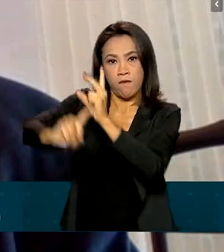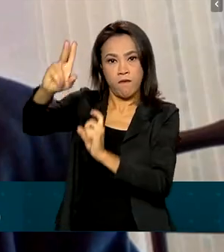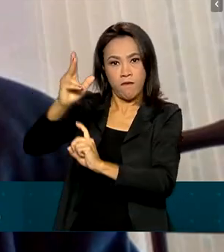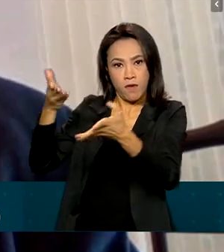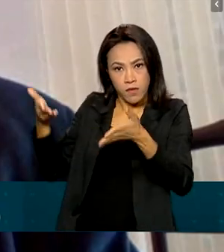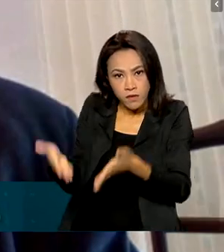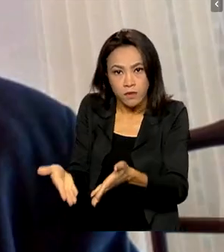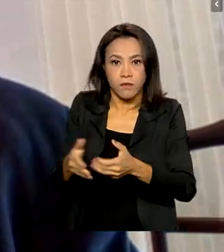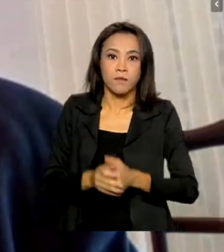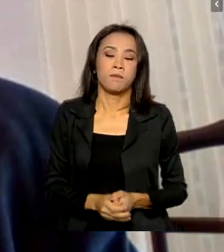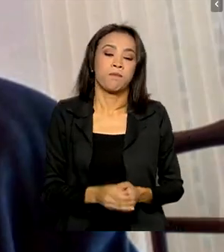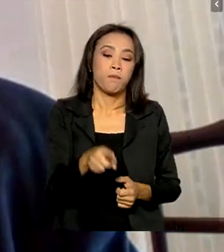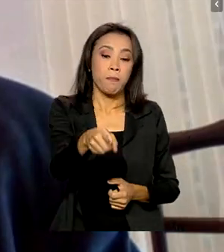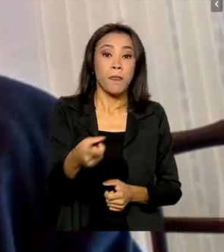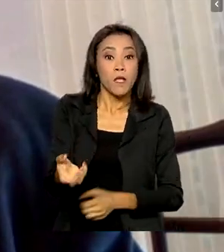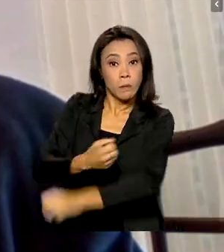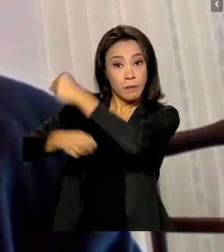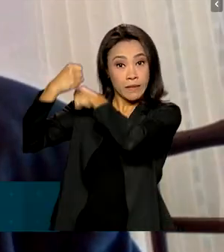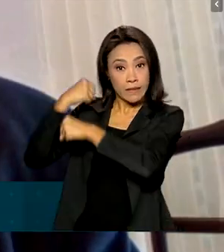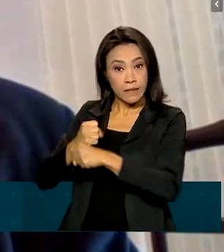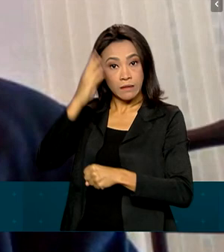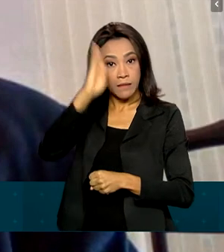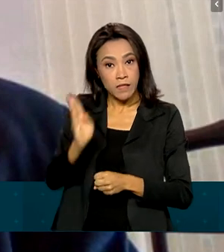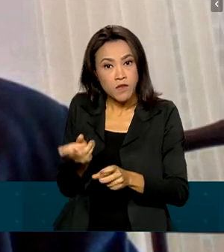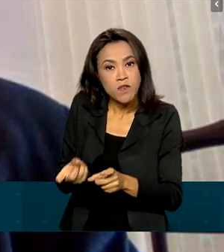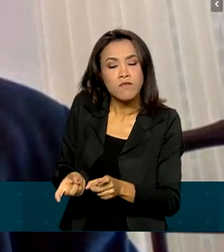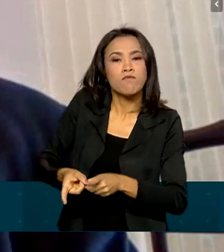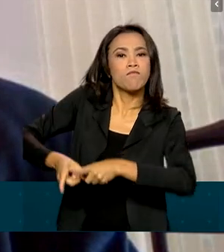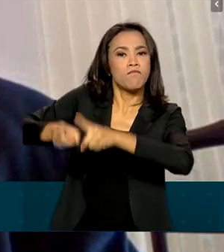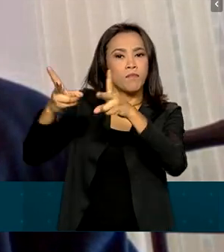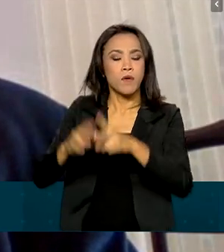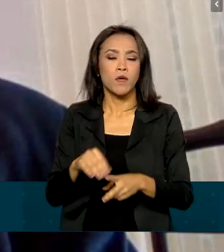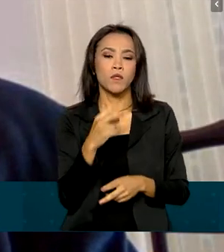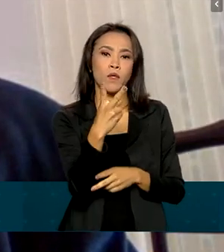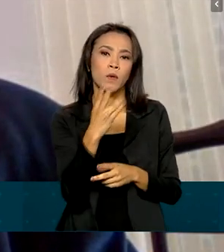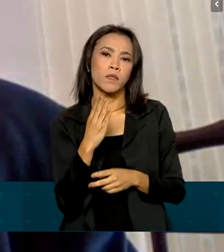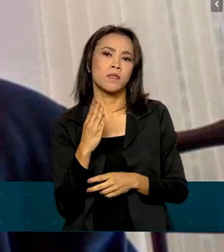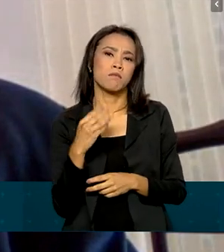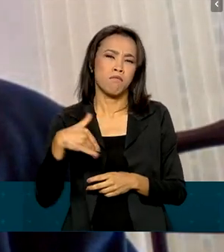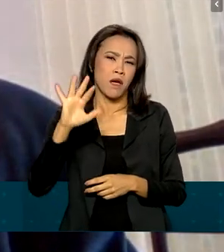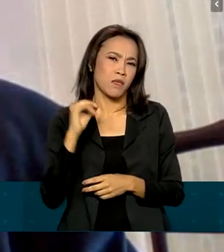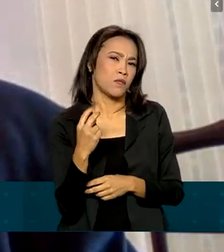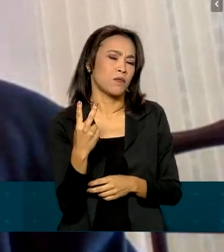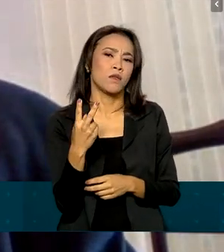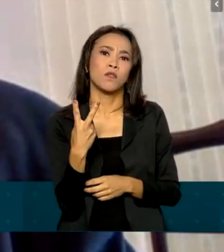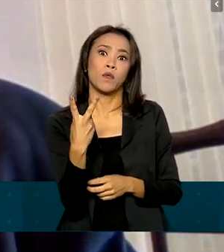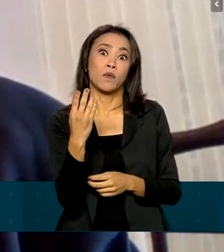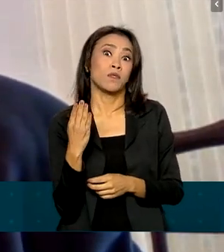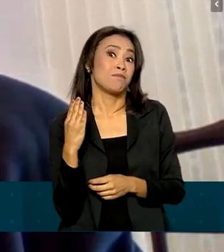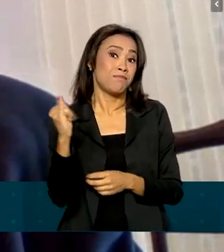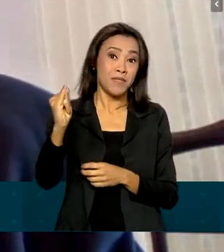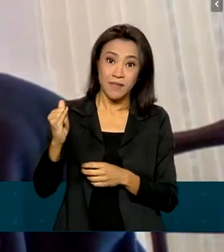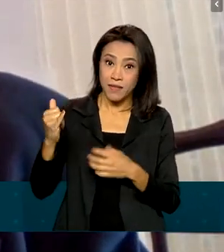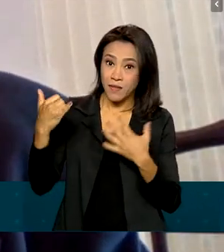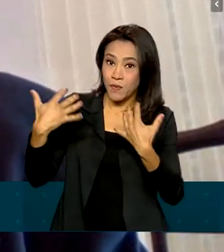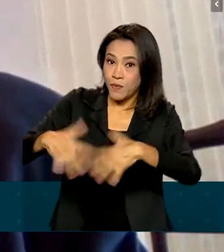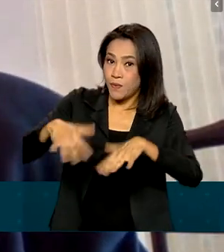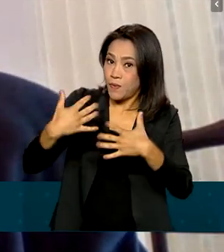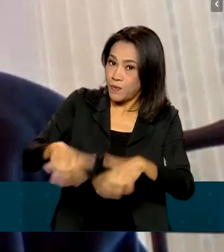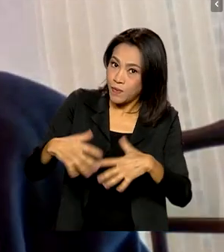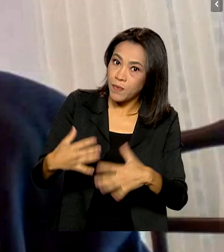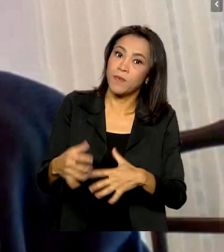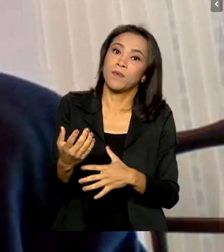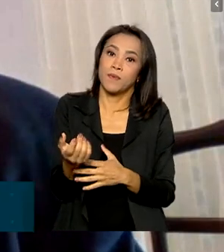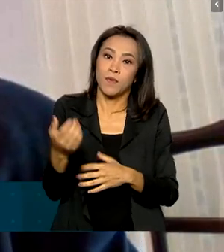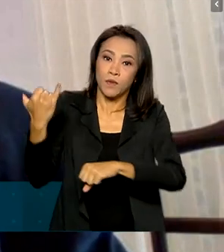No ano passado, o Brasil exportou 2 bilhões e 85 milhões de dólares em nióbio. Isso representou